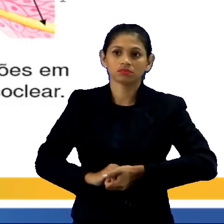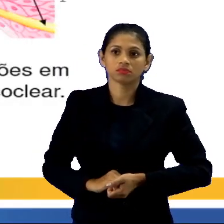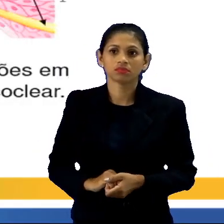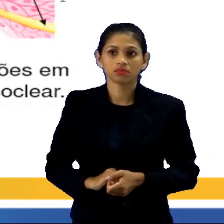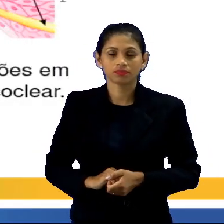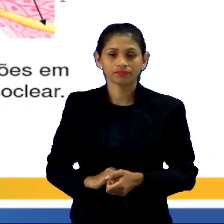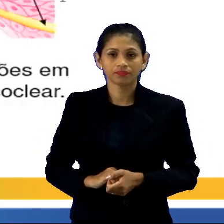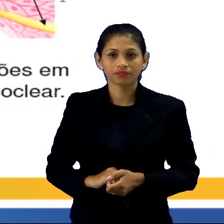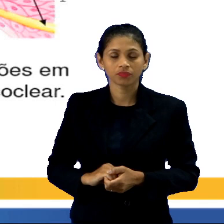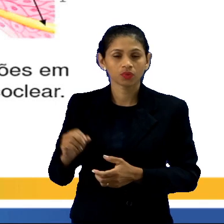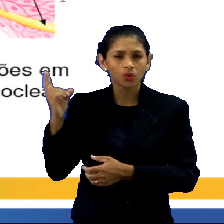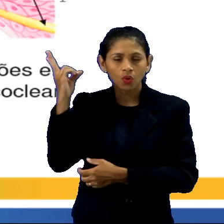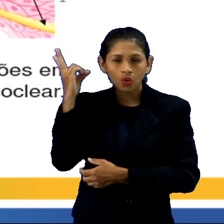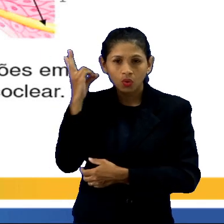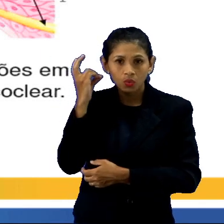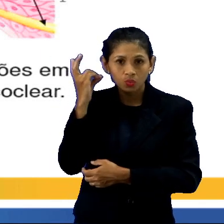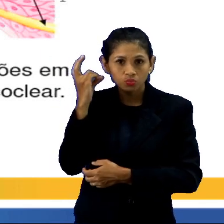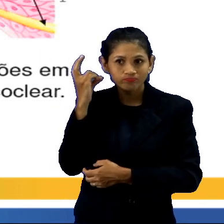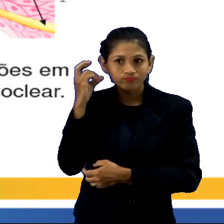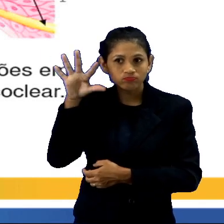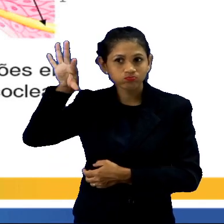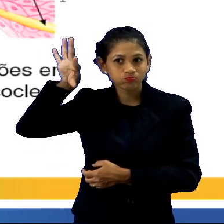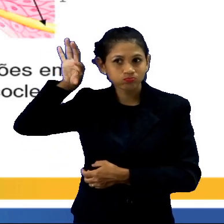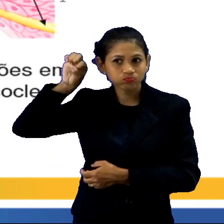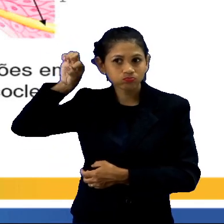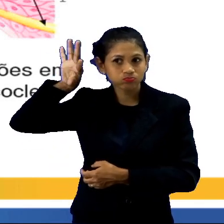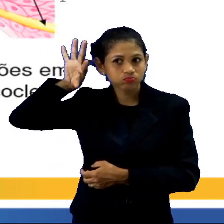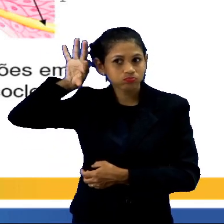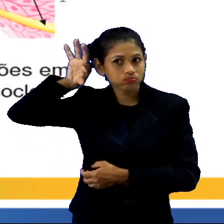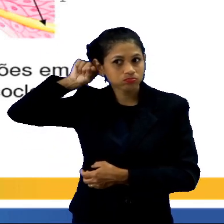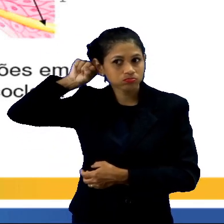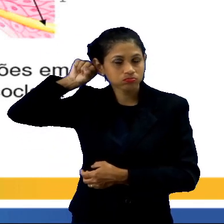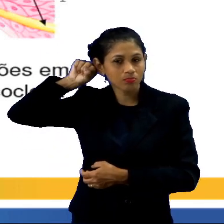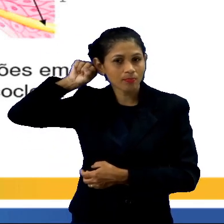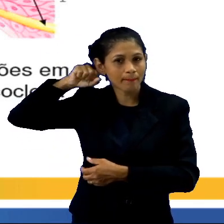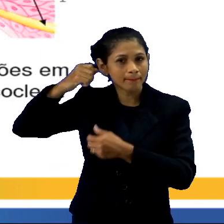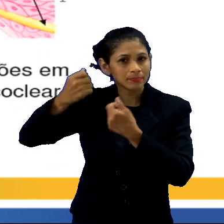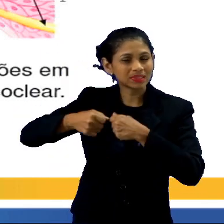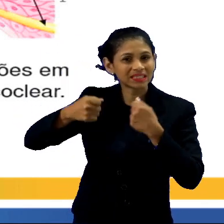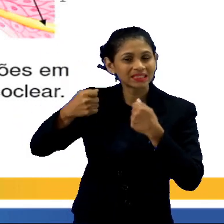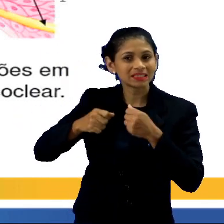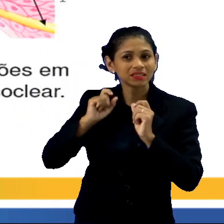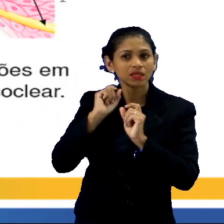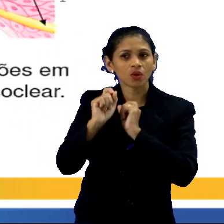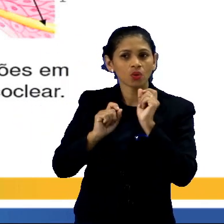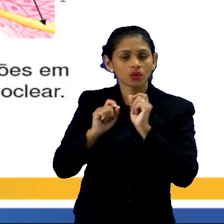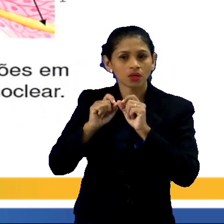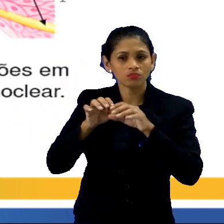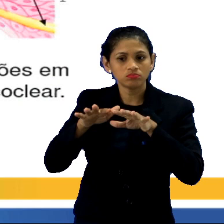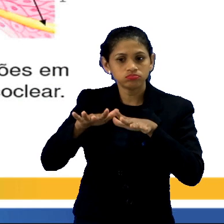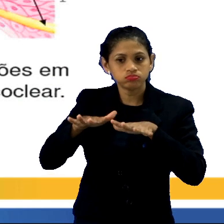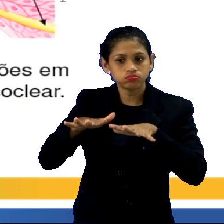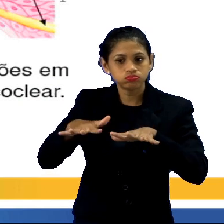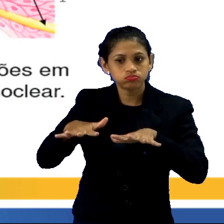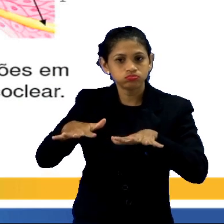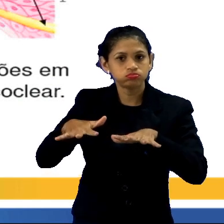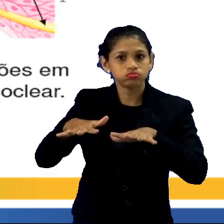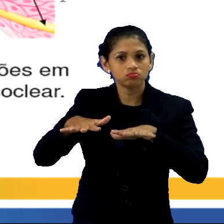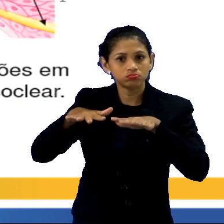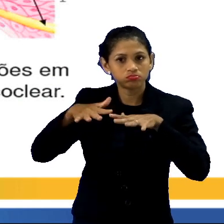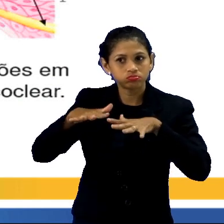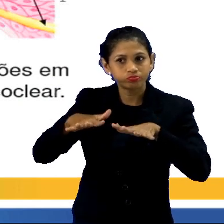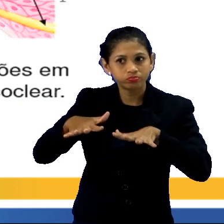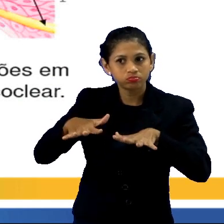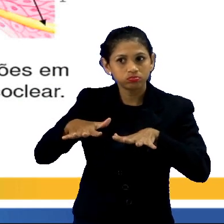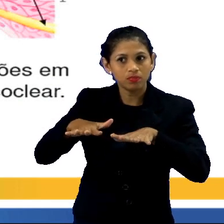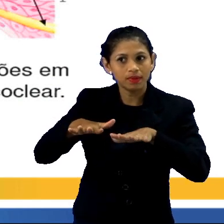E aí os sons, eles precisam para acontecer de vibrações. O que precisa vibrar aí na sequência? Primeiro, a gente vai ter a